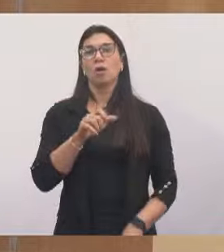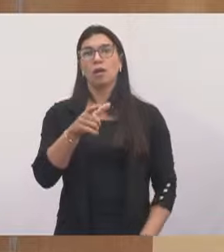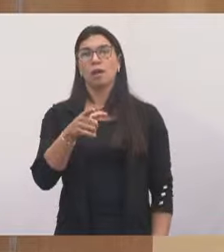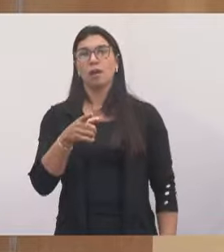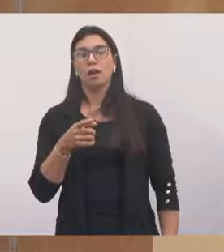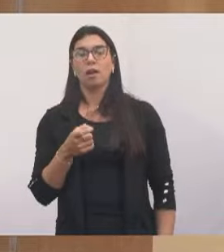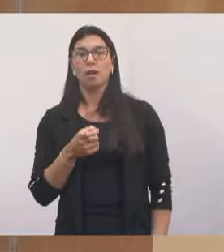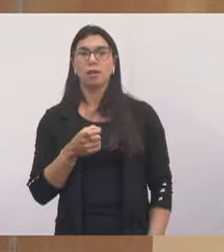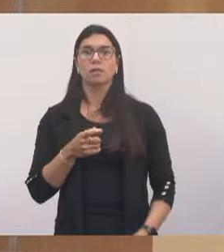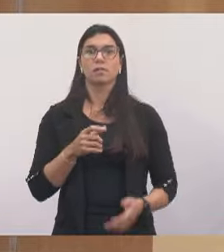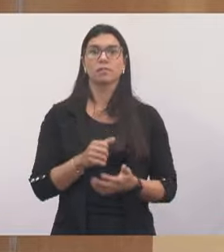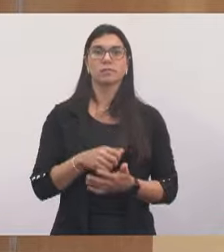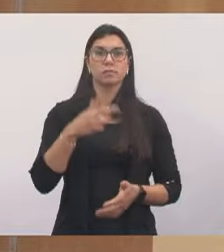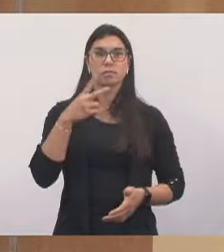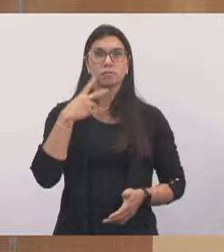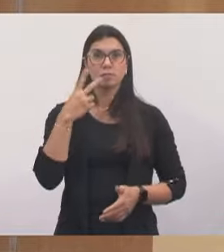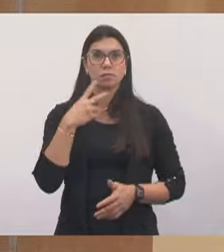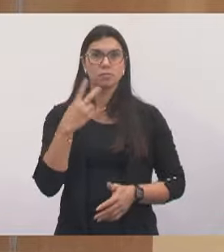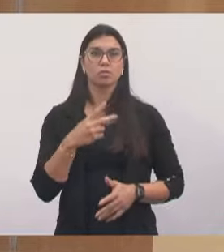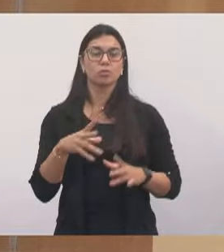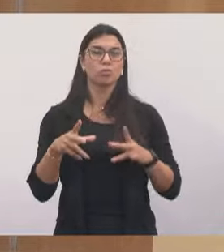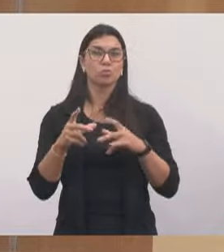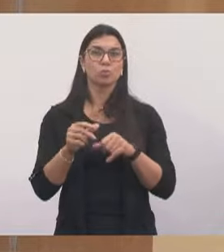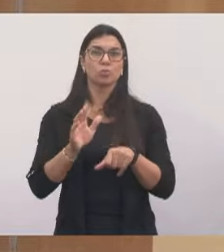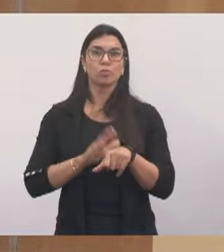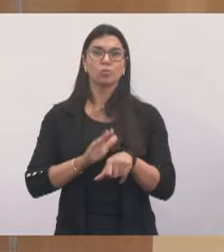nessa casa era futebol, né?